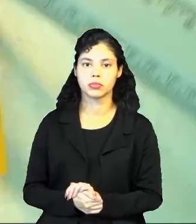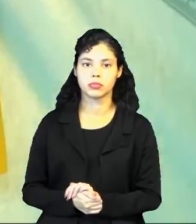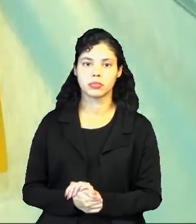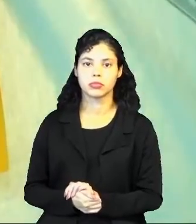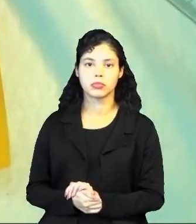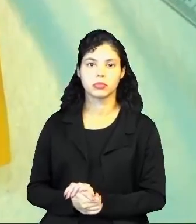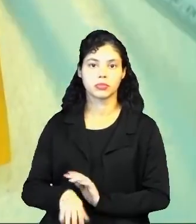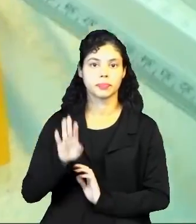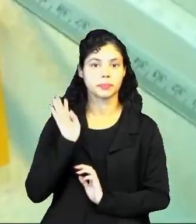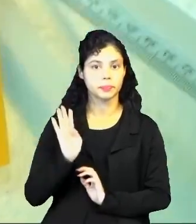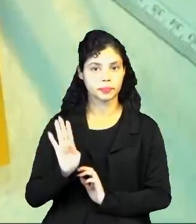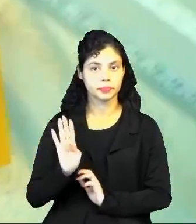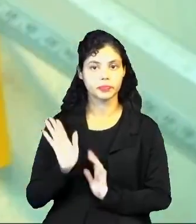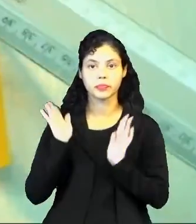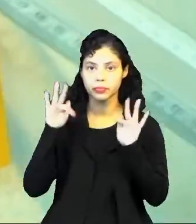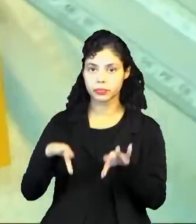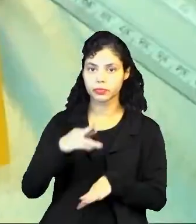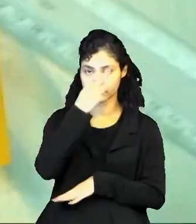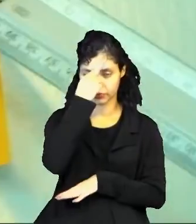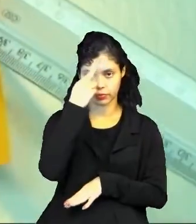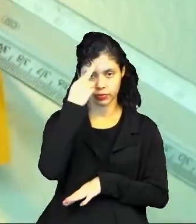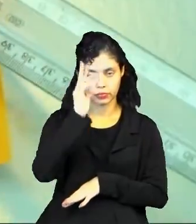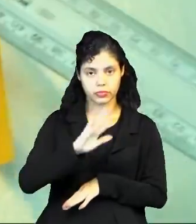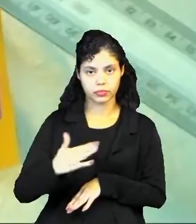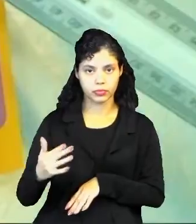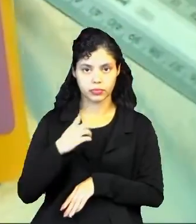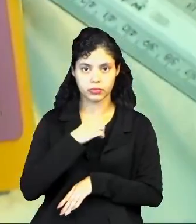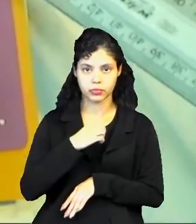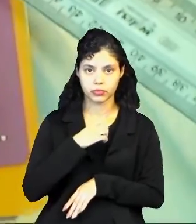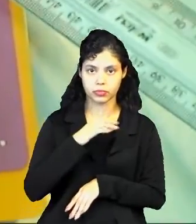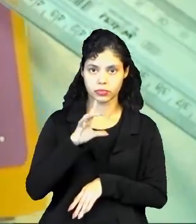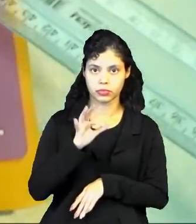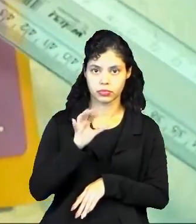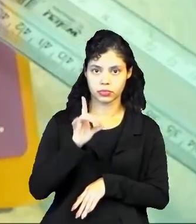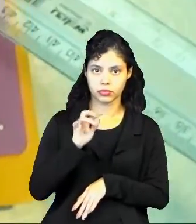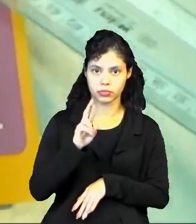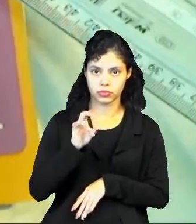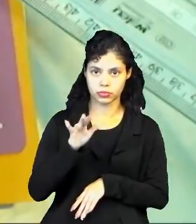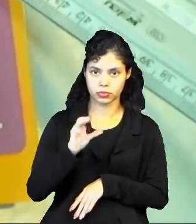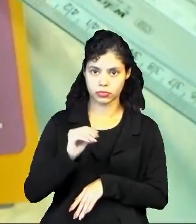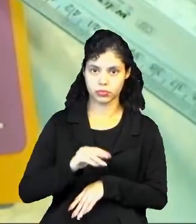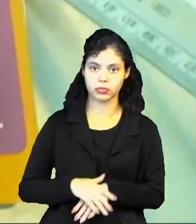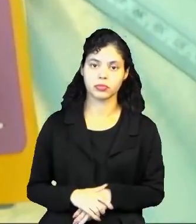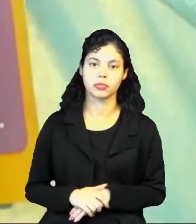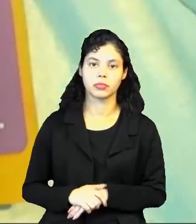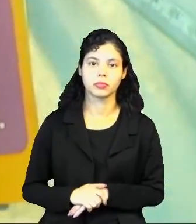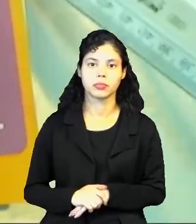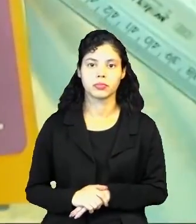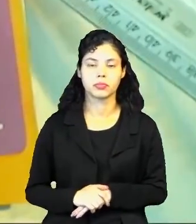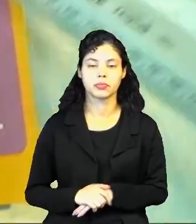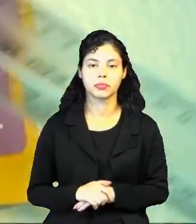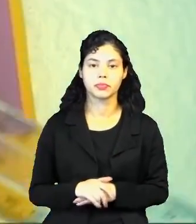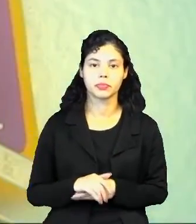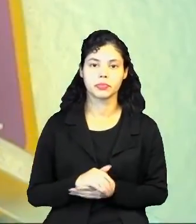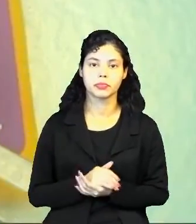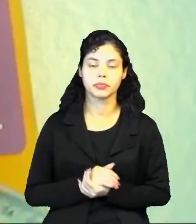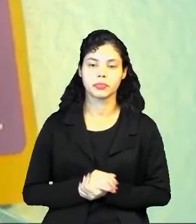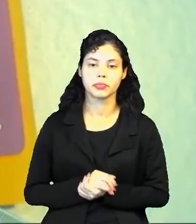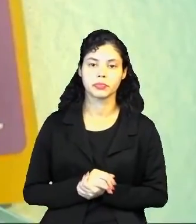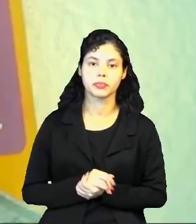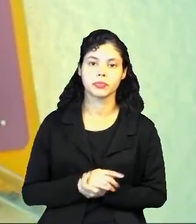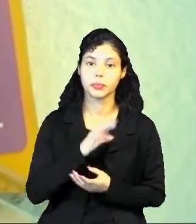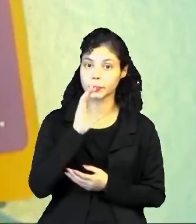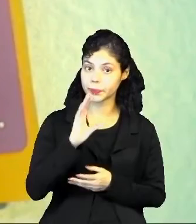Ok? B. É o final da história quando tem o desfecho. Lembrando que desfecho é o final da história, né?